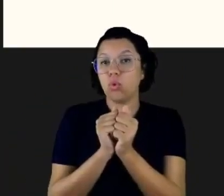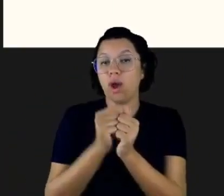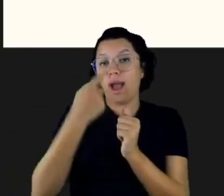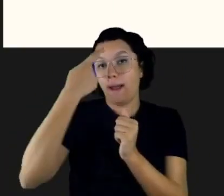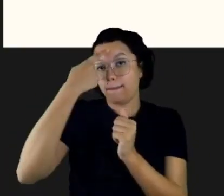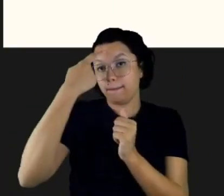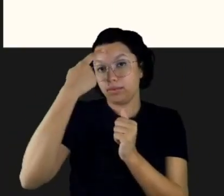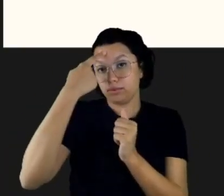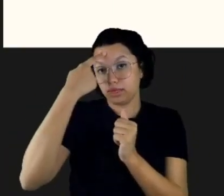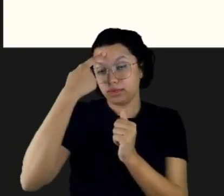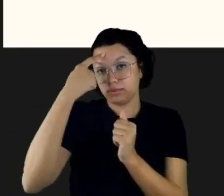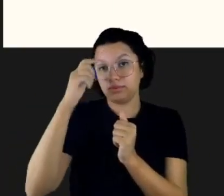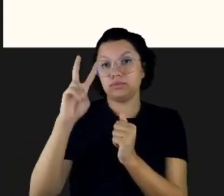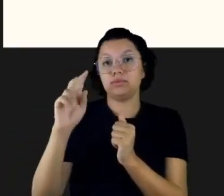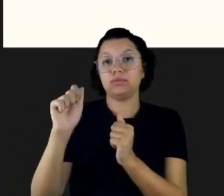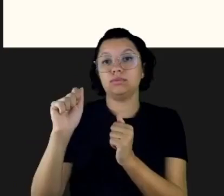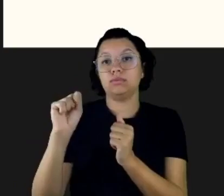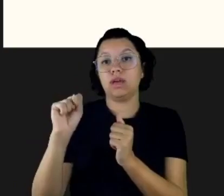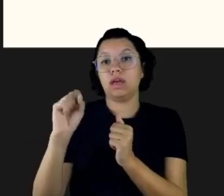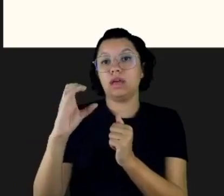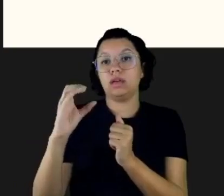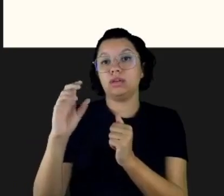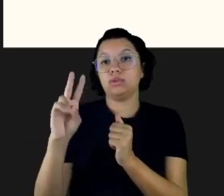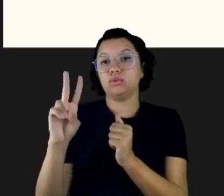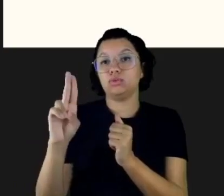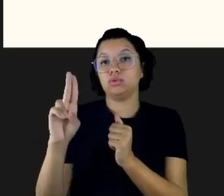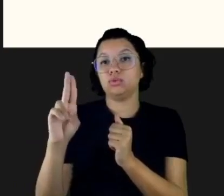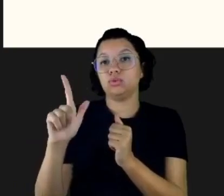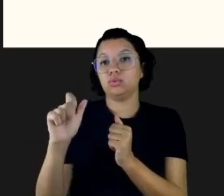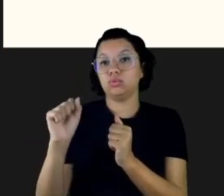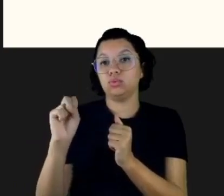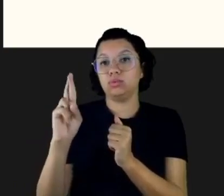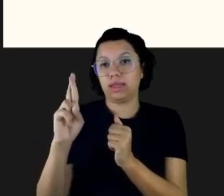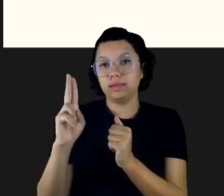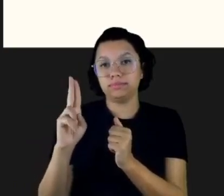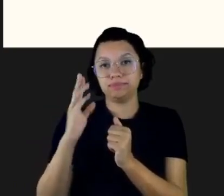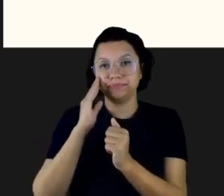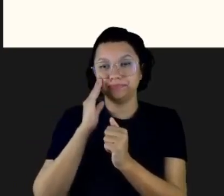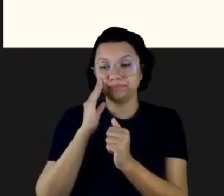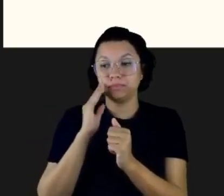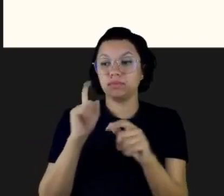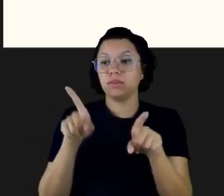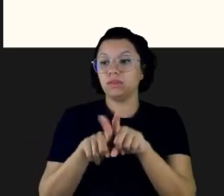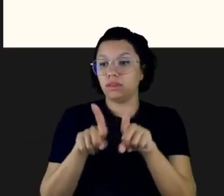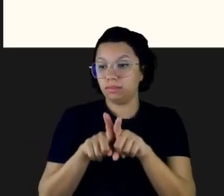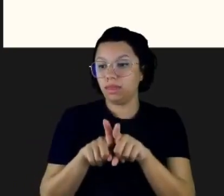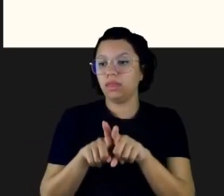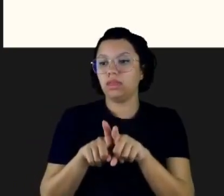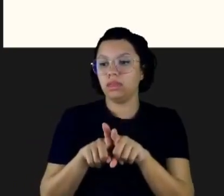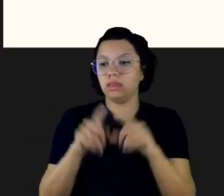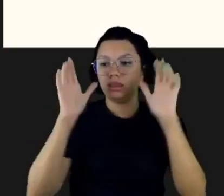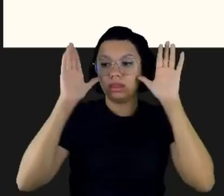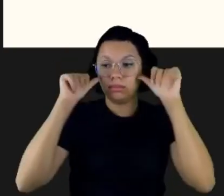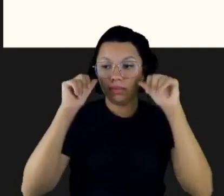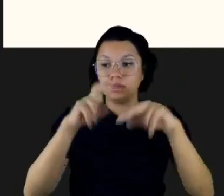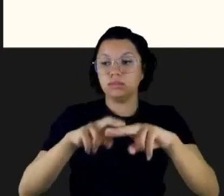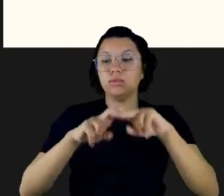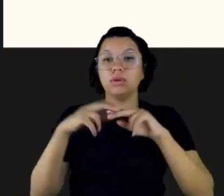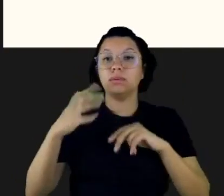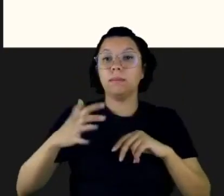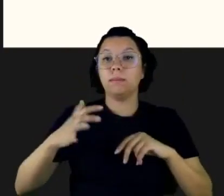do Parkinson, quando já tem muitos anos de doença de Parkinson, ele pode desenvolver demência também,